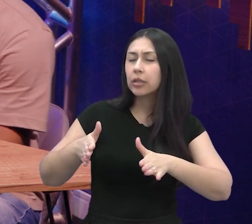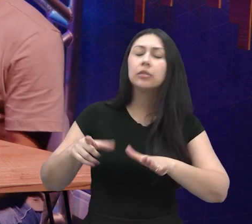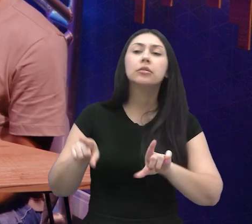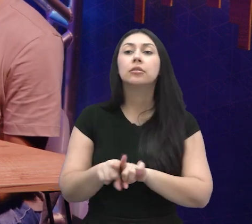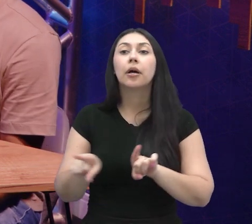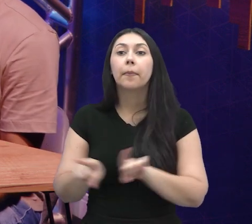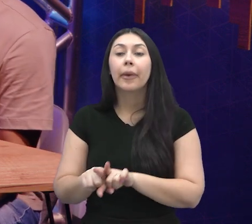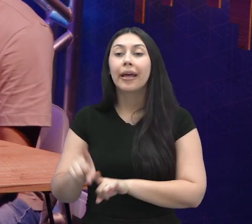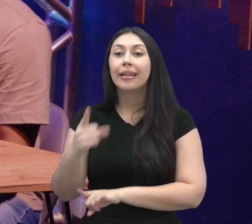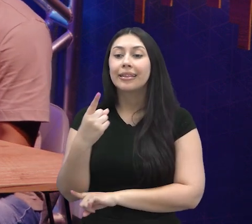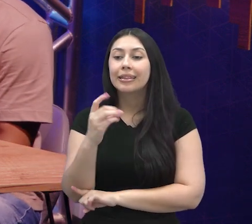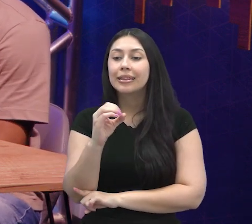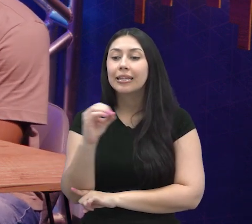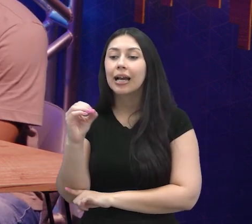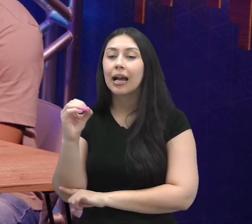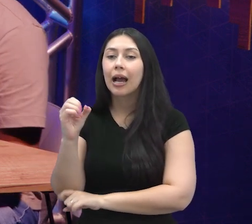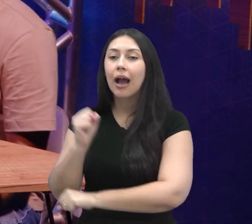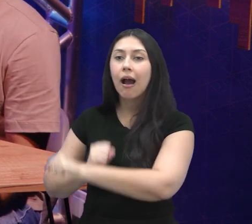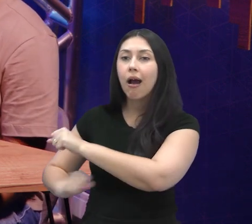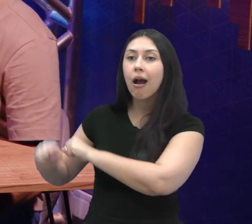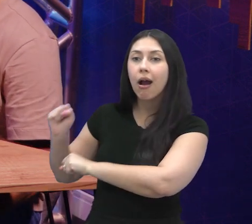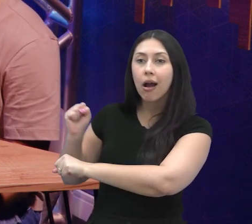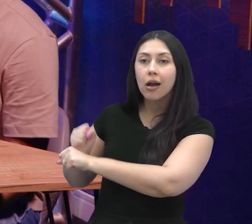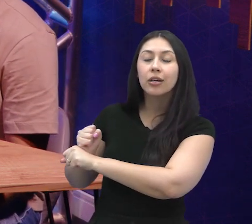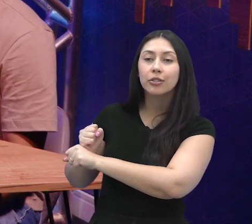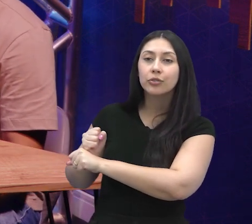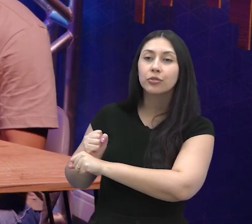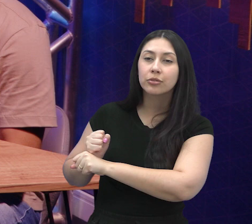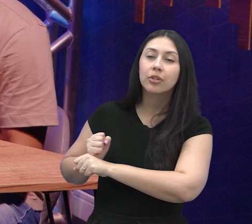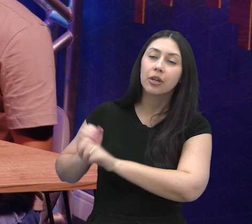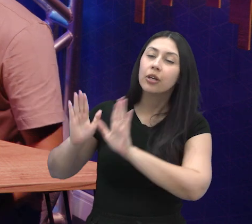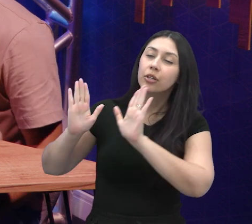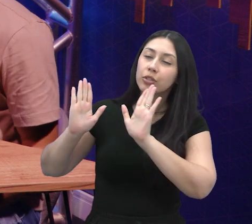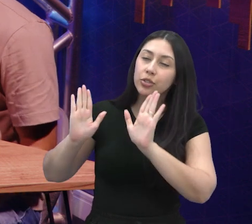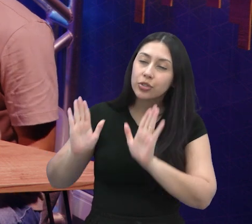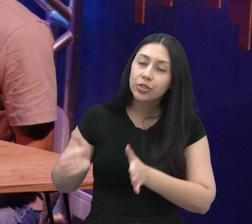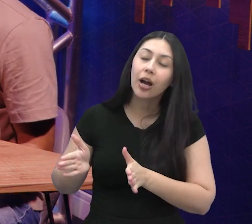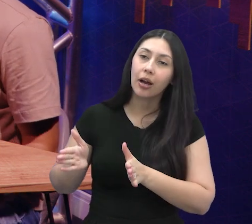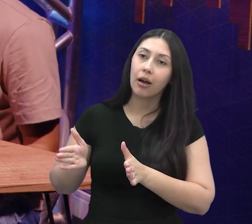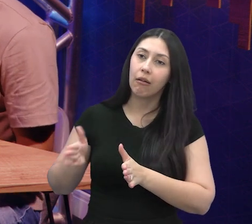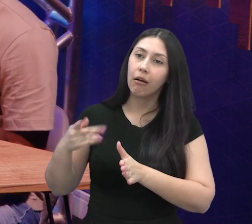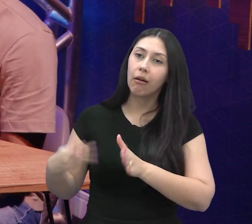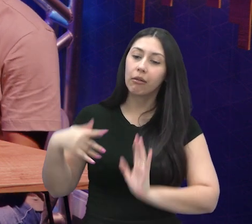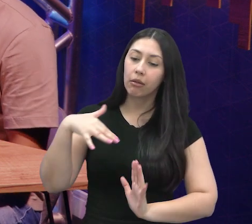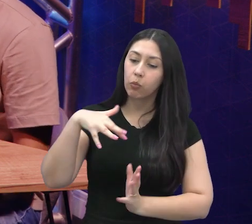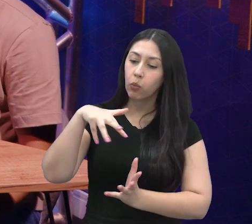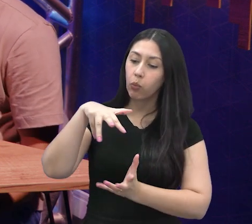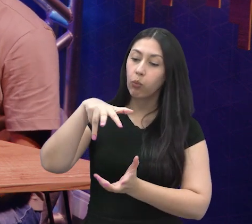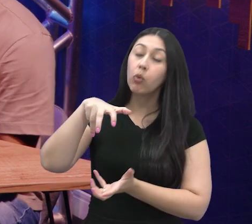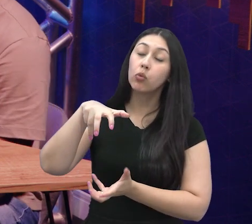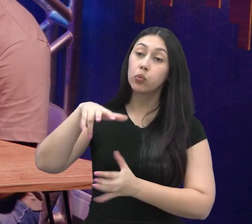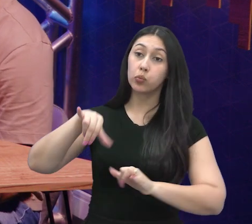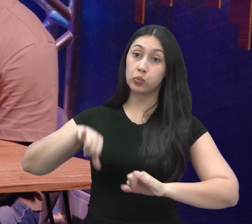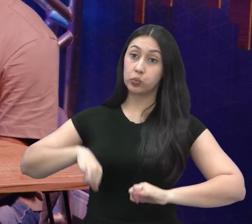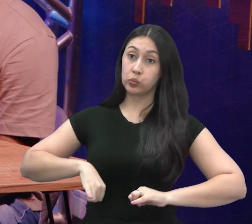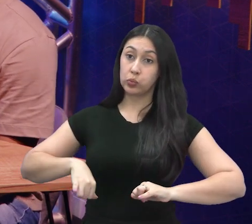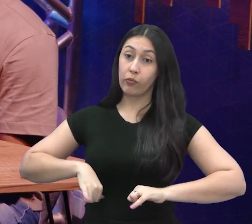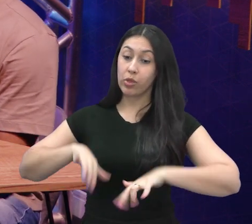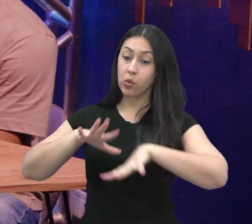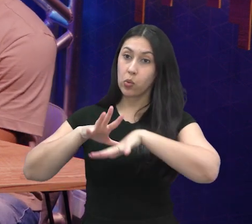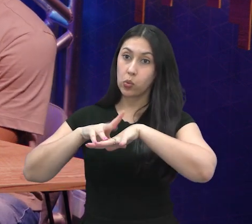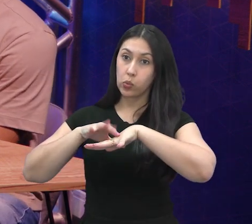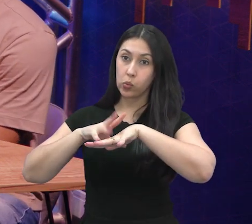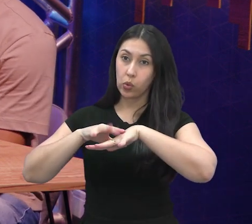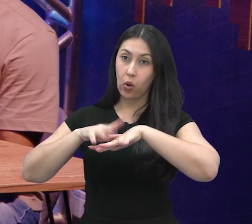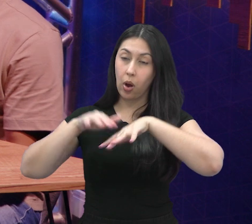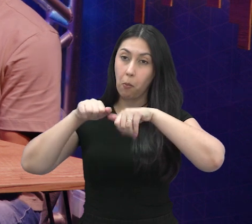100 anos antes da Covid, a gente estava vivendo, a gente aqui, planeta Terra, né? Porque a gente não estava aqui.